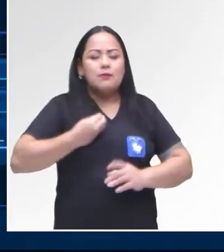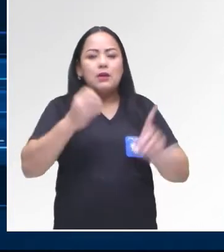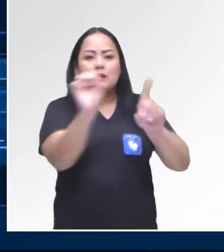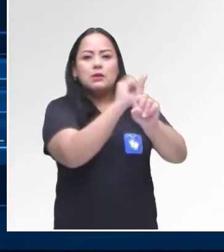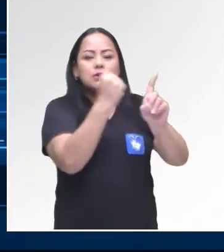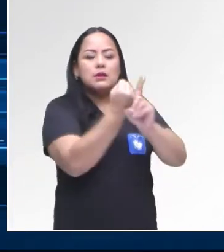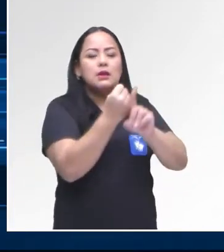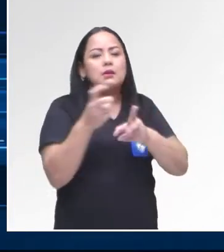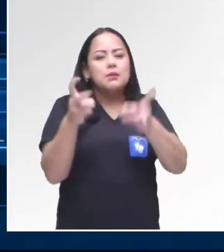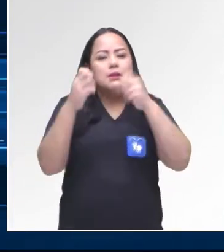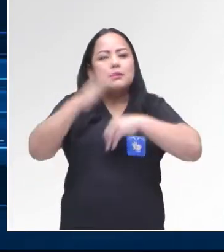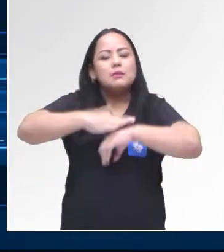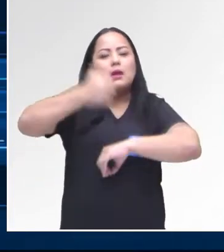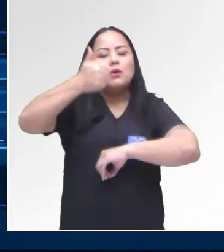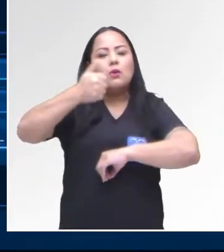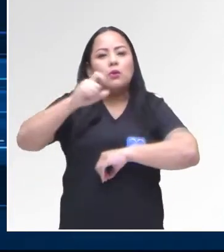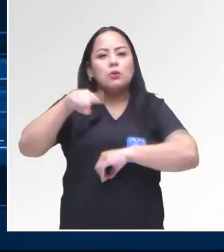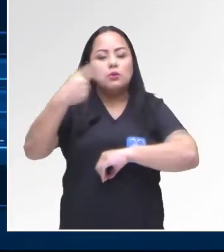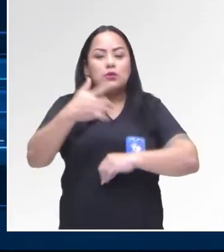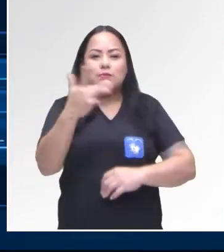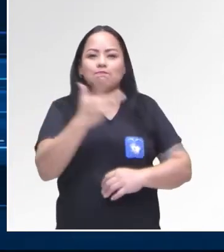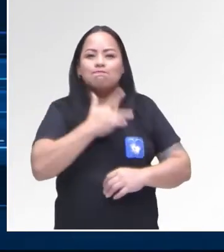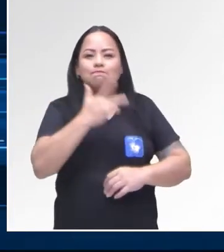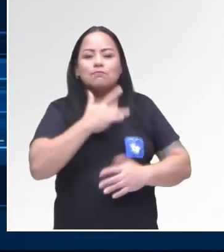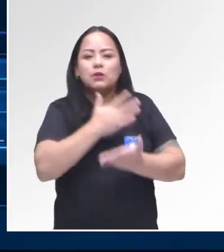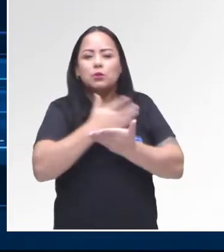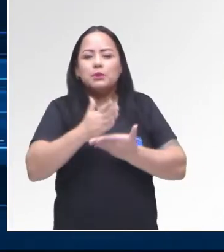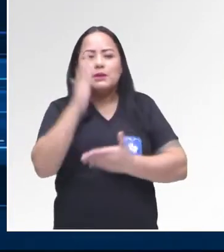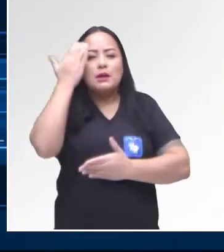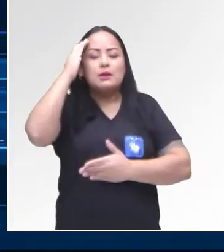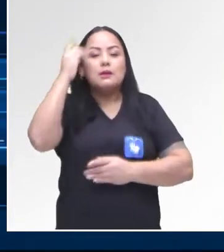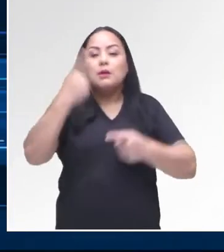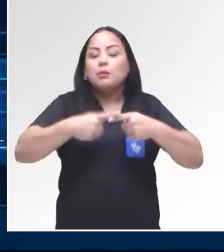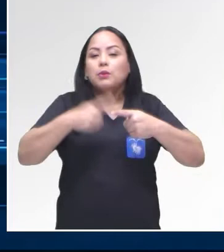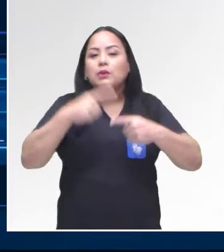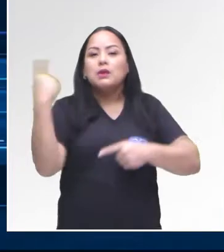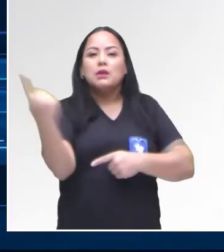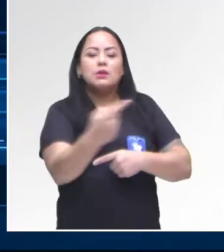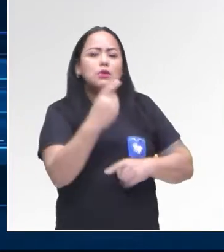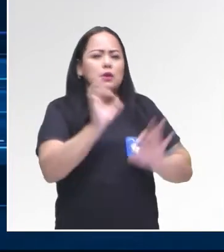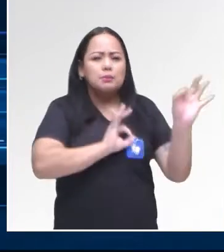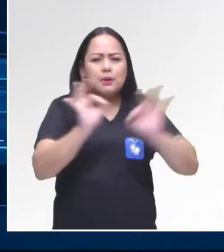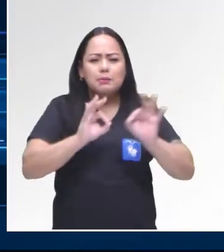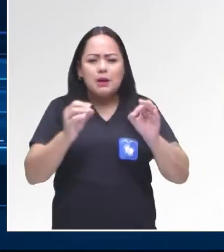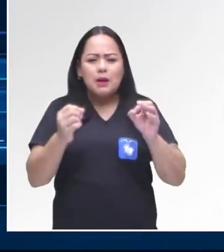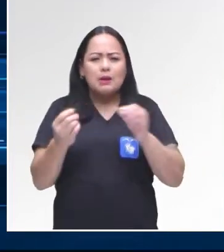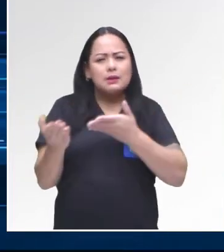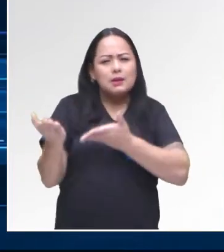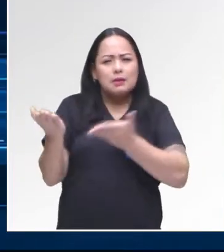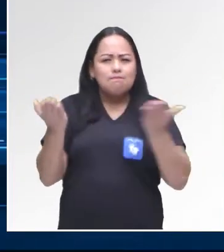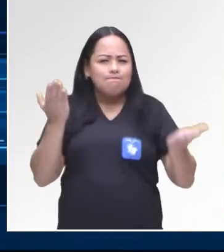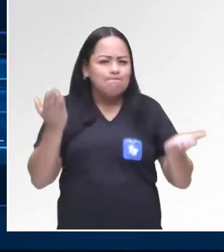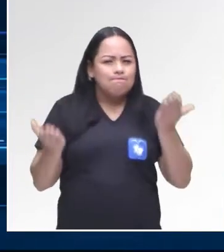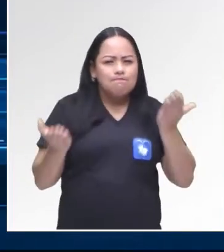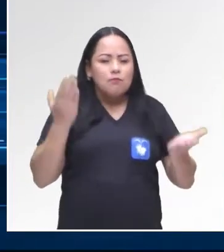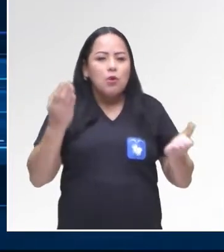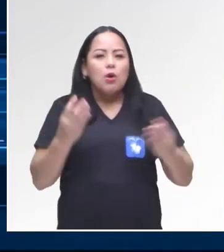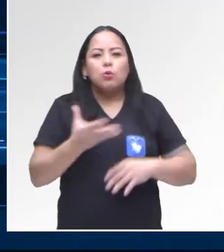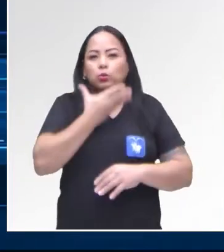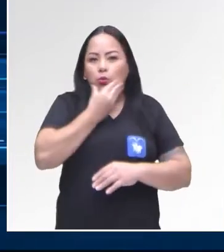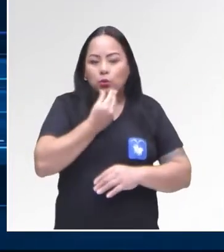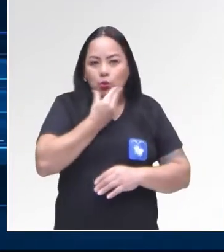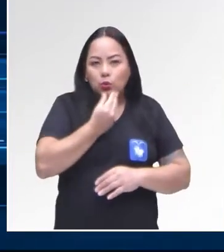isso melhor quando nós chegarmos ali no romantismo. Por que nós estamos fazendo essa associação do